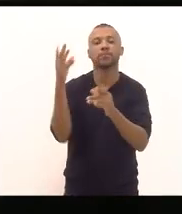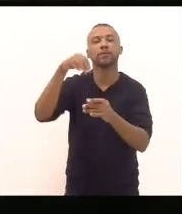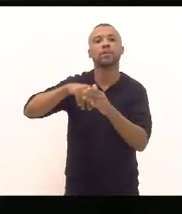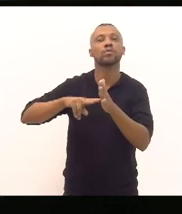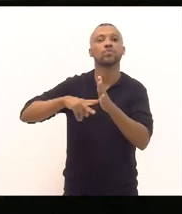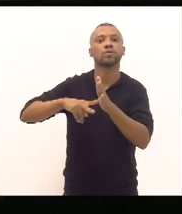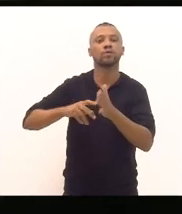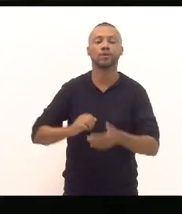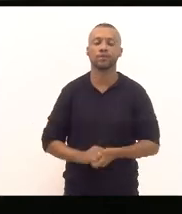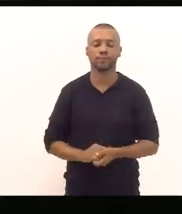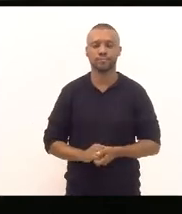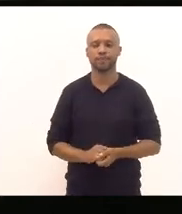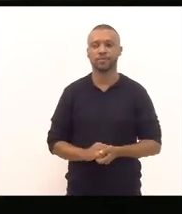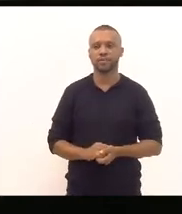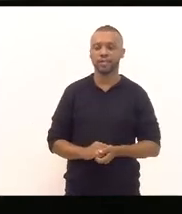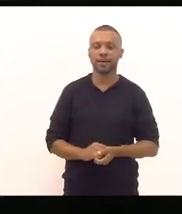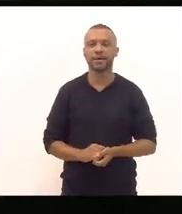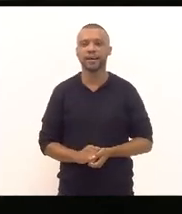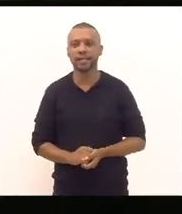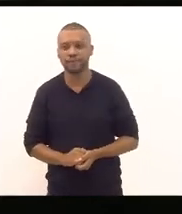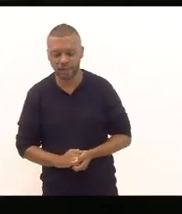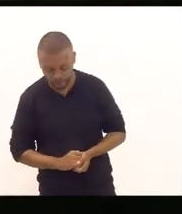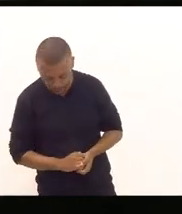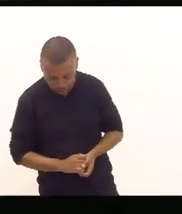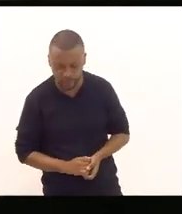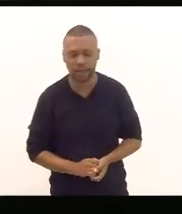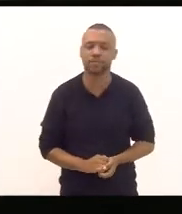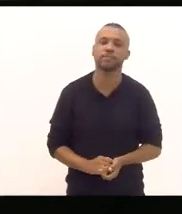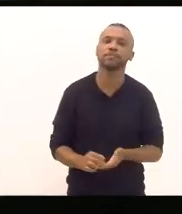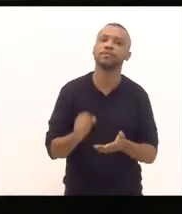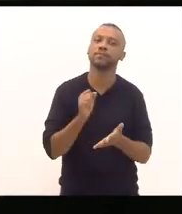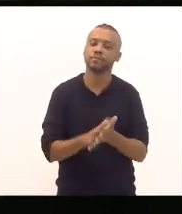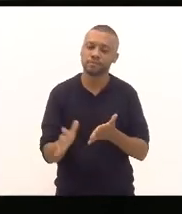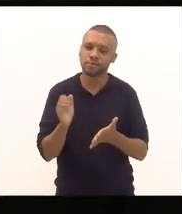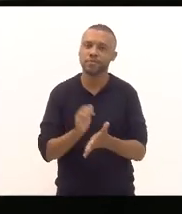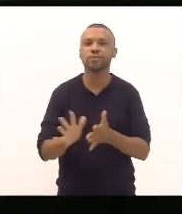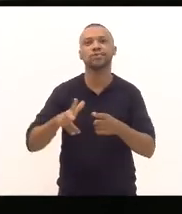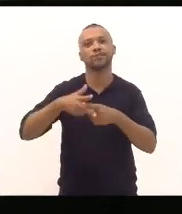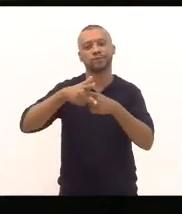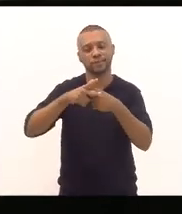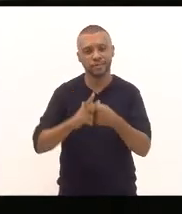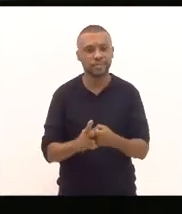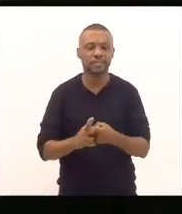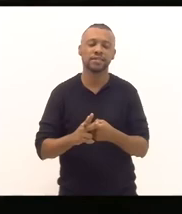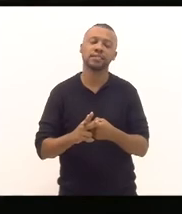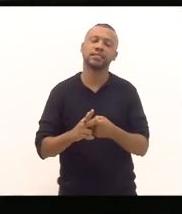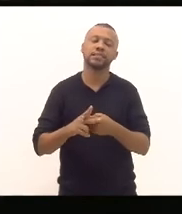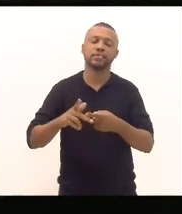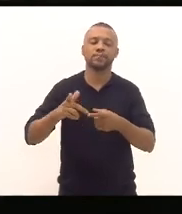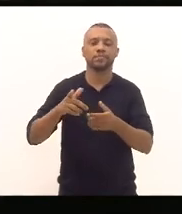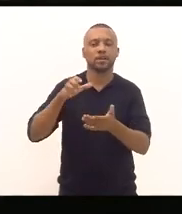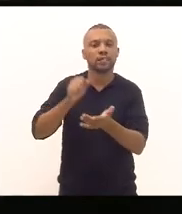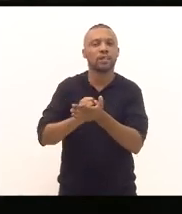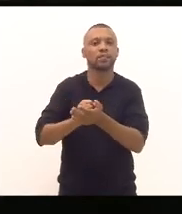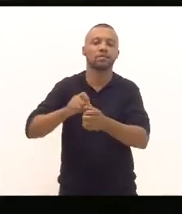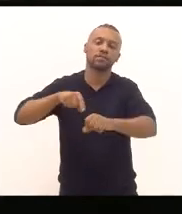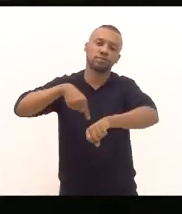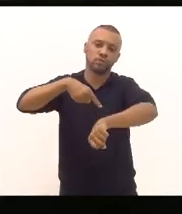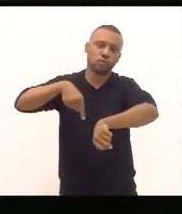E aí os custos da instalação e manutenção e aferição dos hidrômetros e medidores